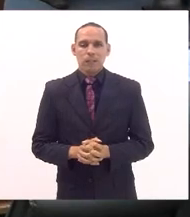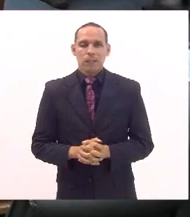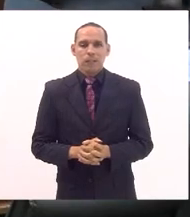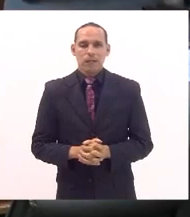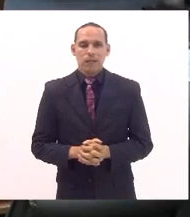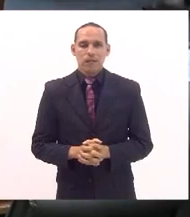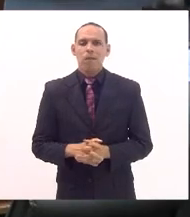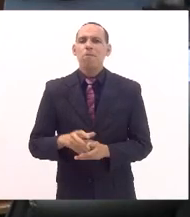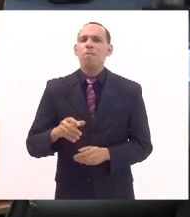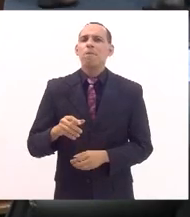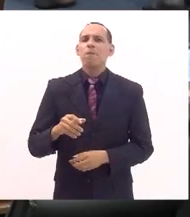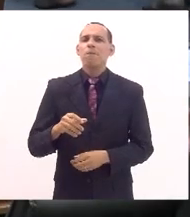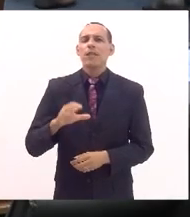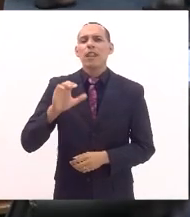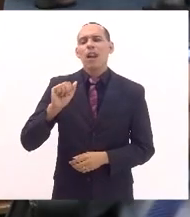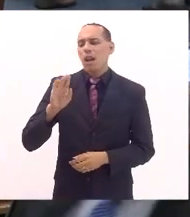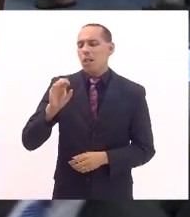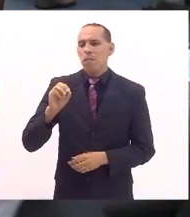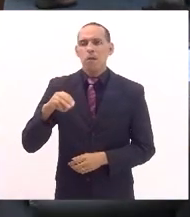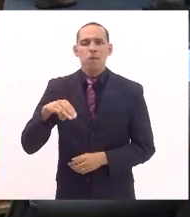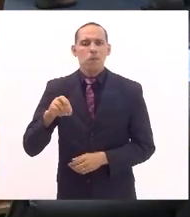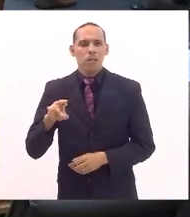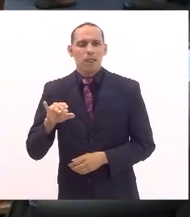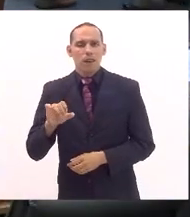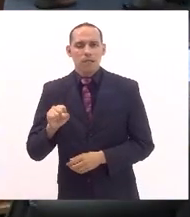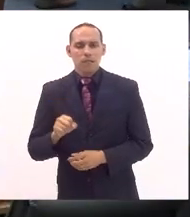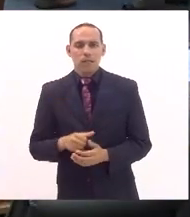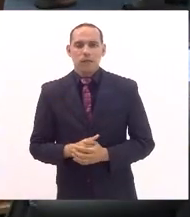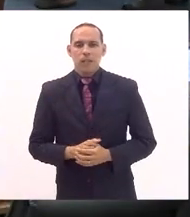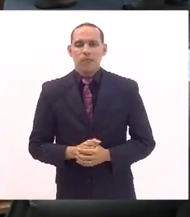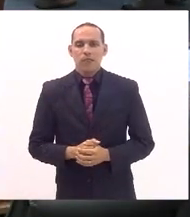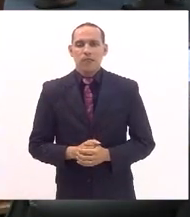e quem é o cabo Morais e